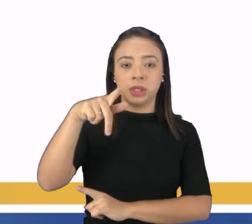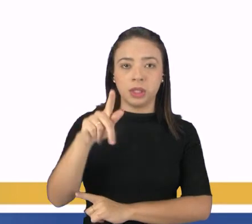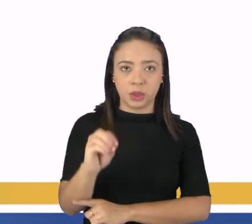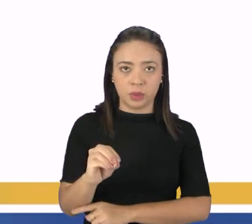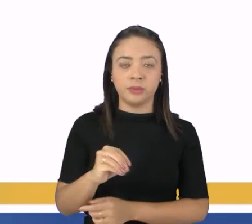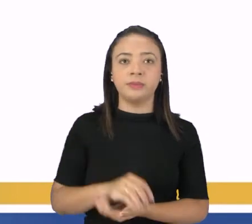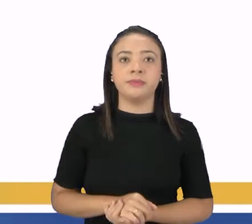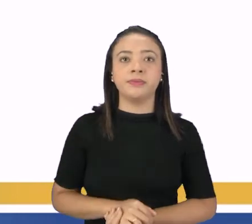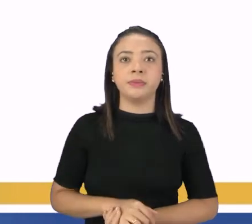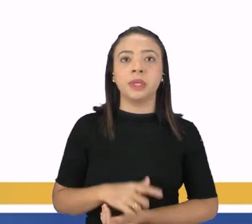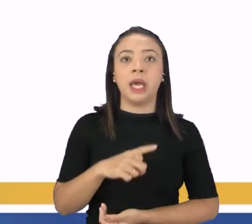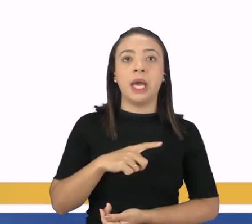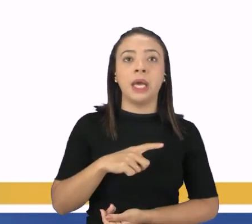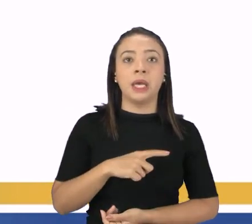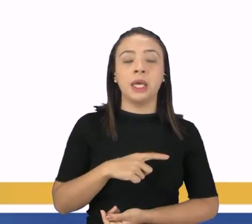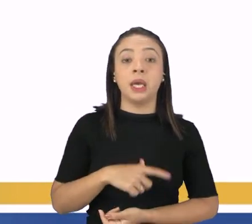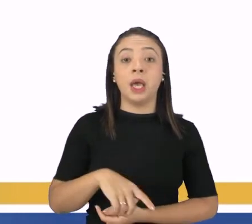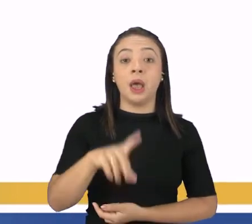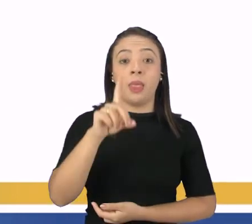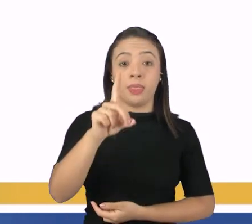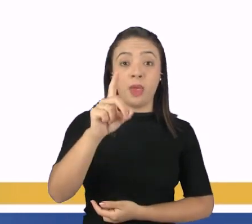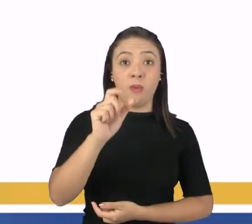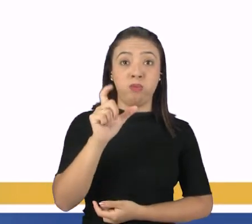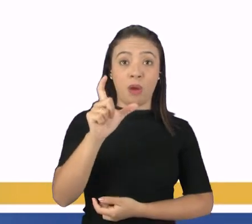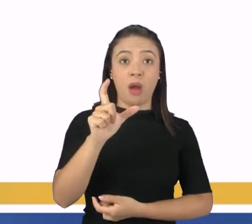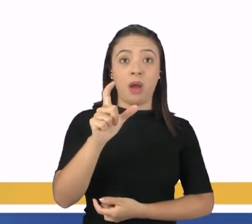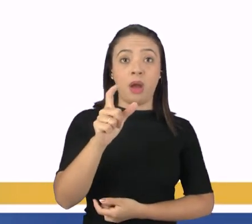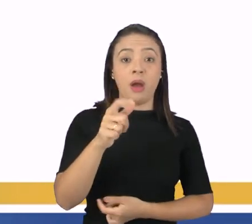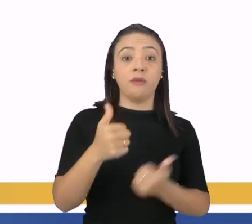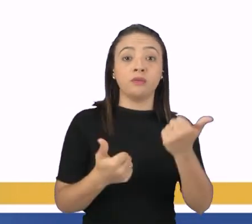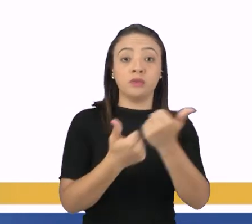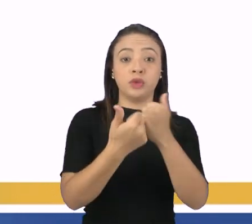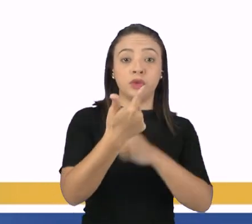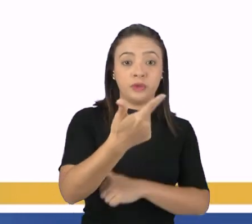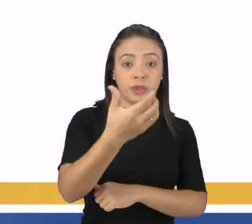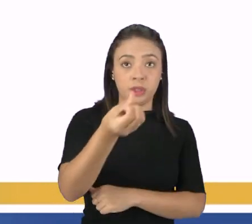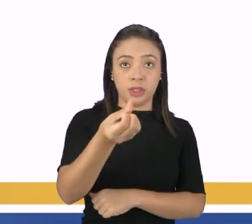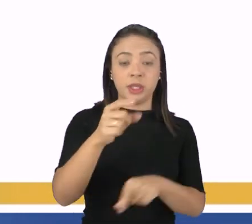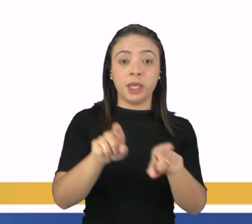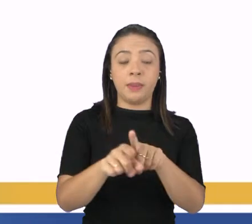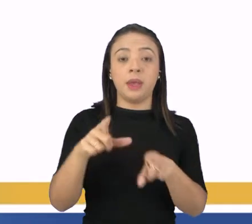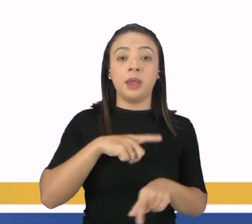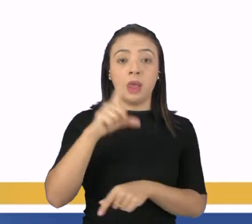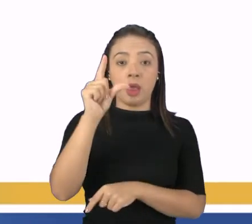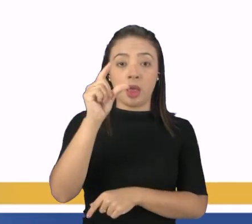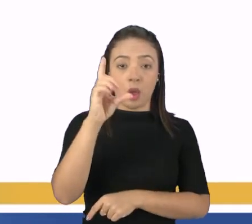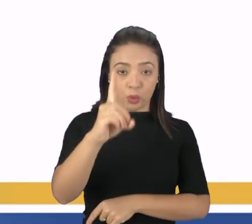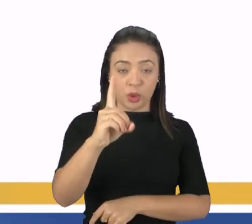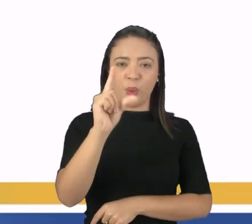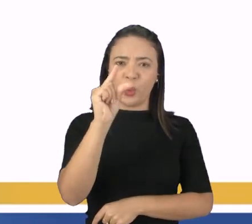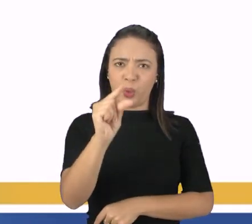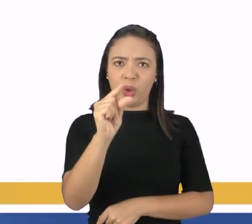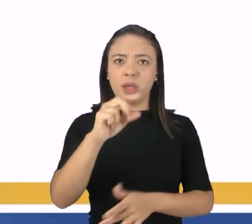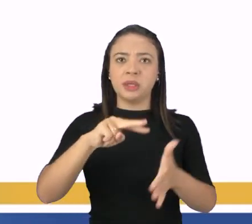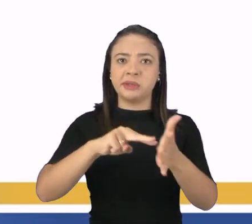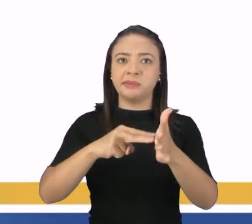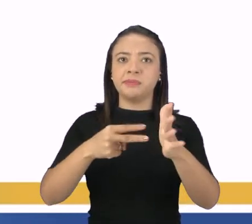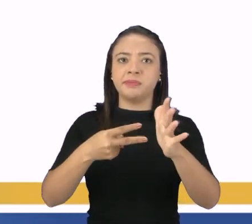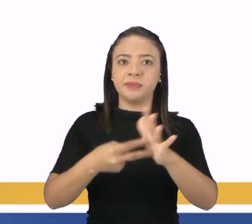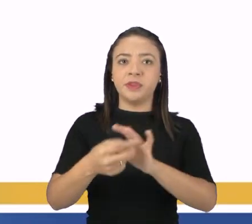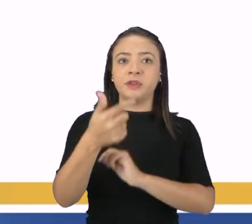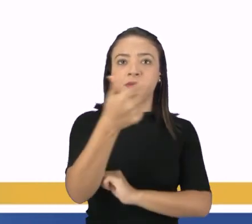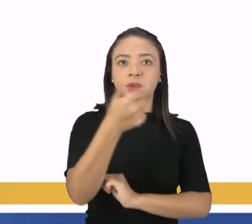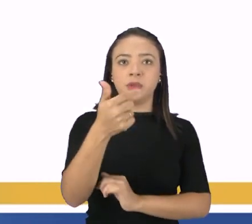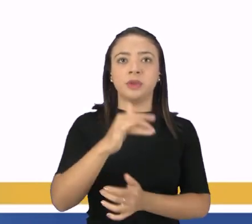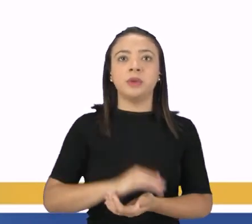maior, que é 26, e a diagonal menor, que é igual a 22 metros. Então, fazendo a área desse terreno,